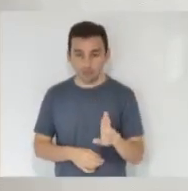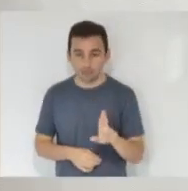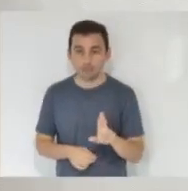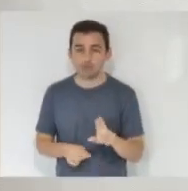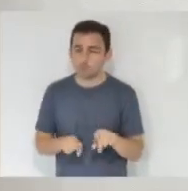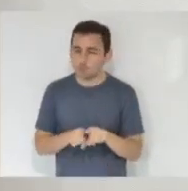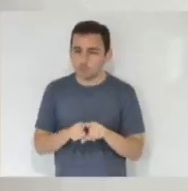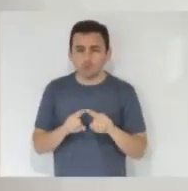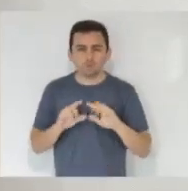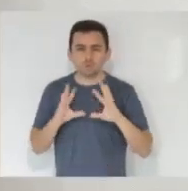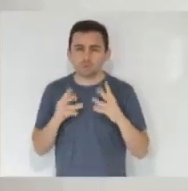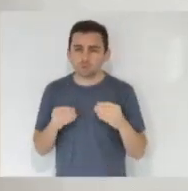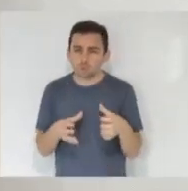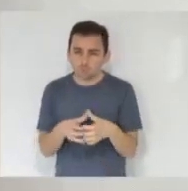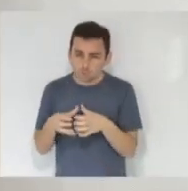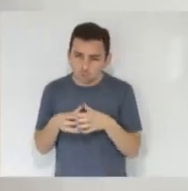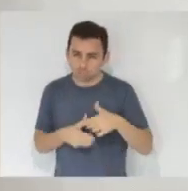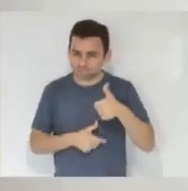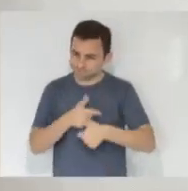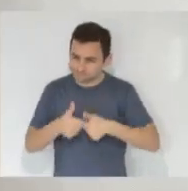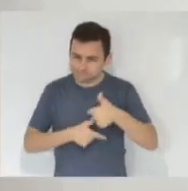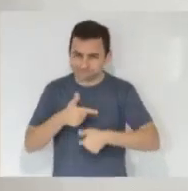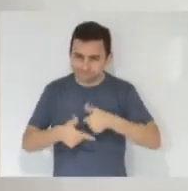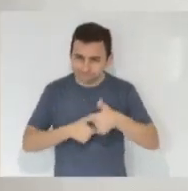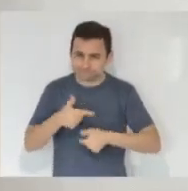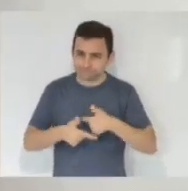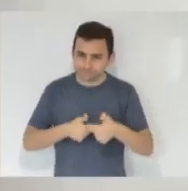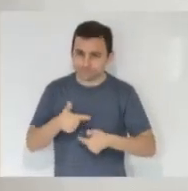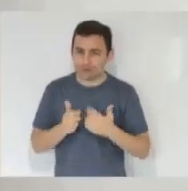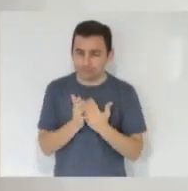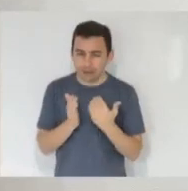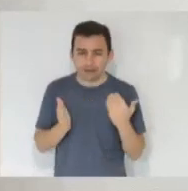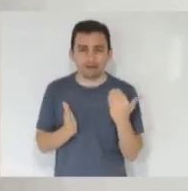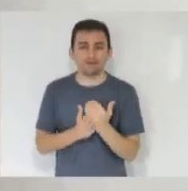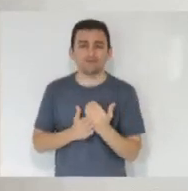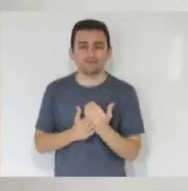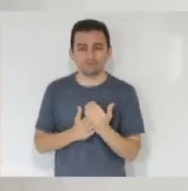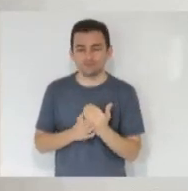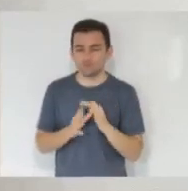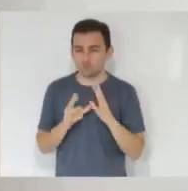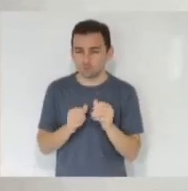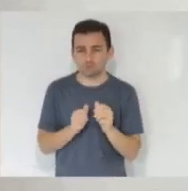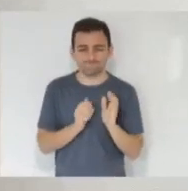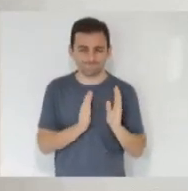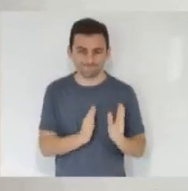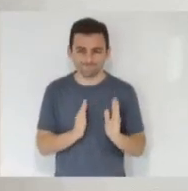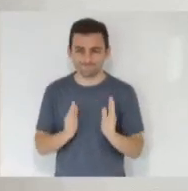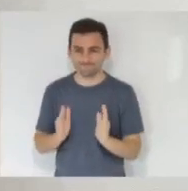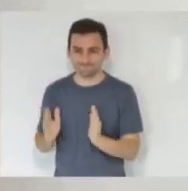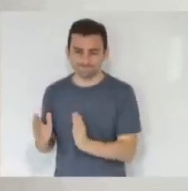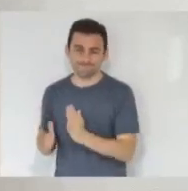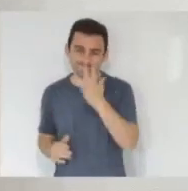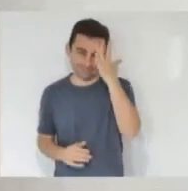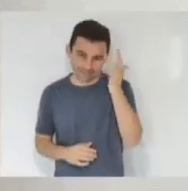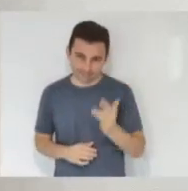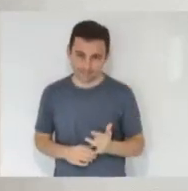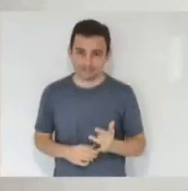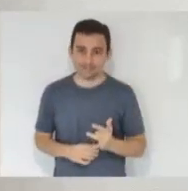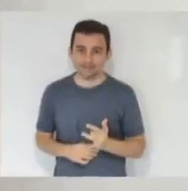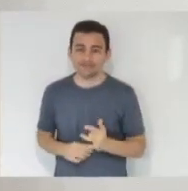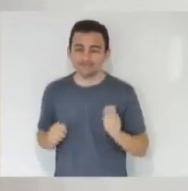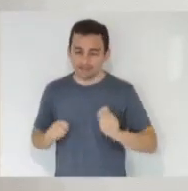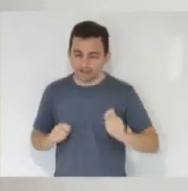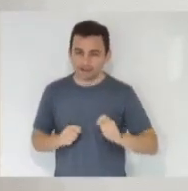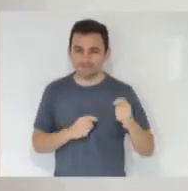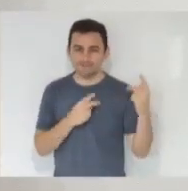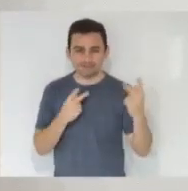vem trabalhando incessantemente para que amanhã tudo esteja da melhor forma possível para receber os visitantes, as milhares de